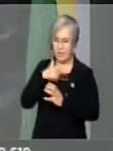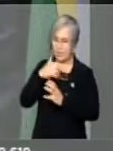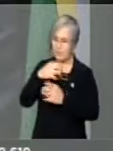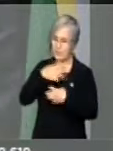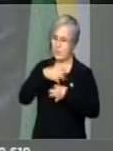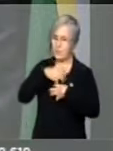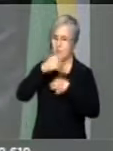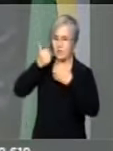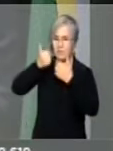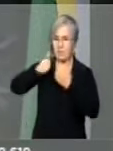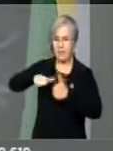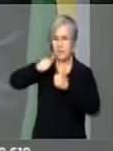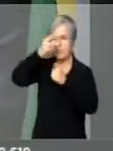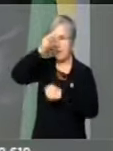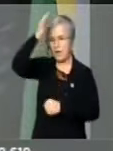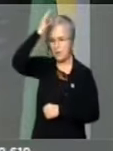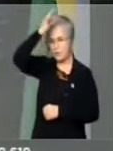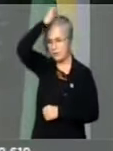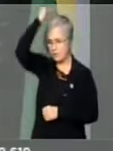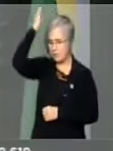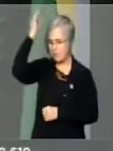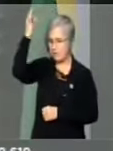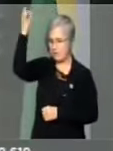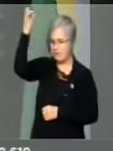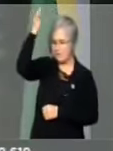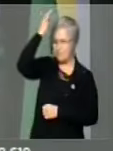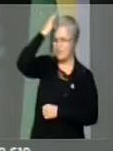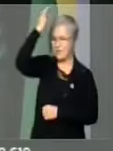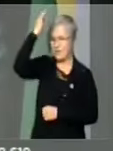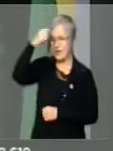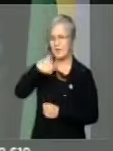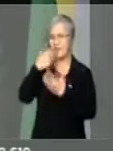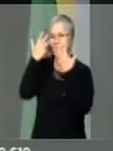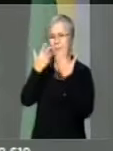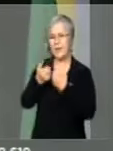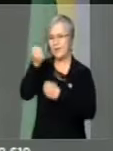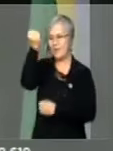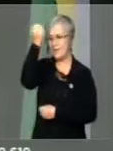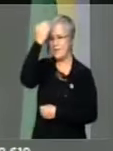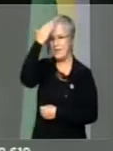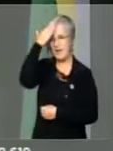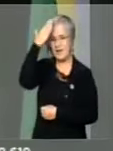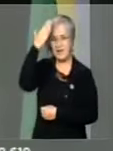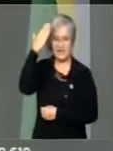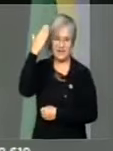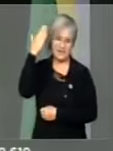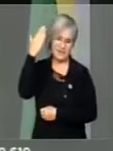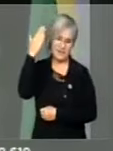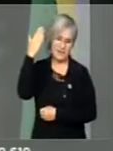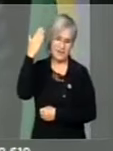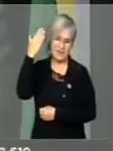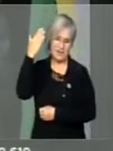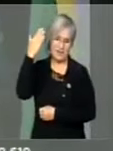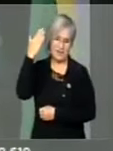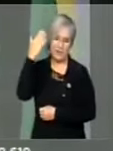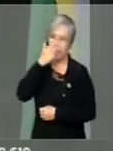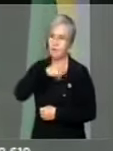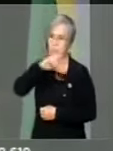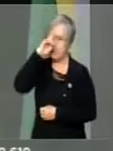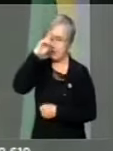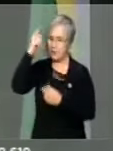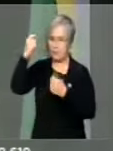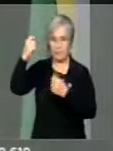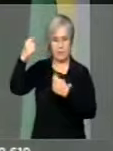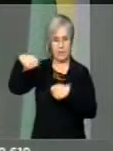batizado no Espírito Santo. Hoje, fazendo a leitura, eu vejo que ali eu recebi a graça do batismo no Espírito Santo. Ali, o Senhor dava uma imagem